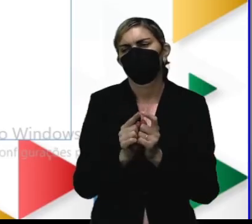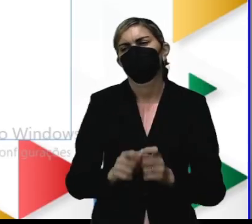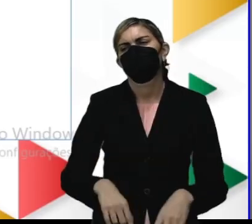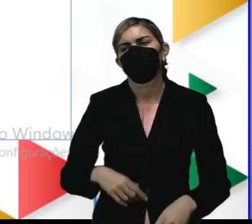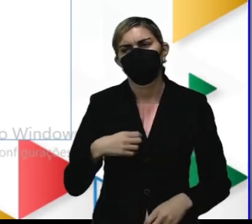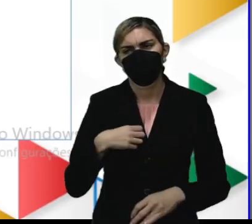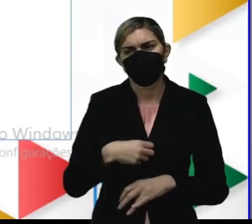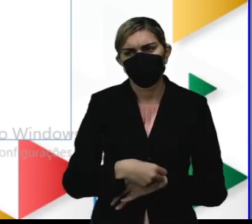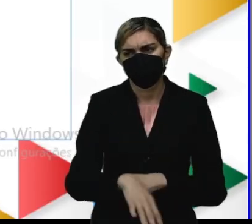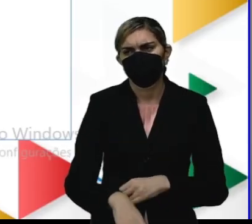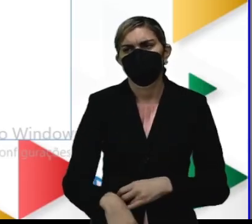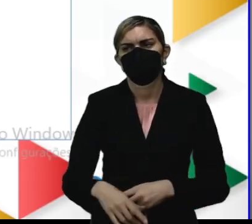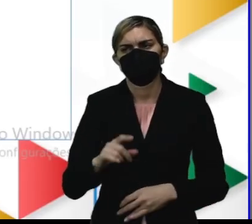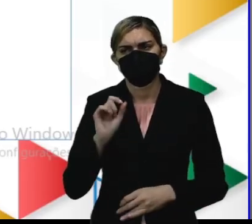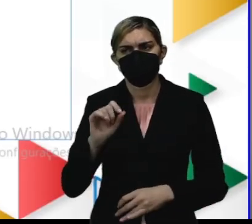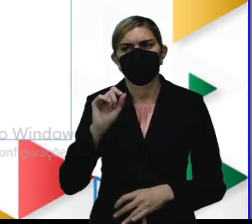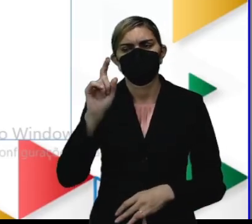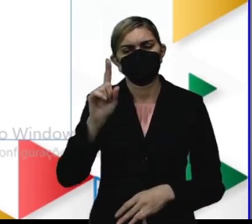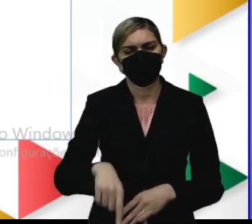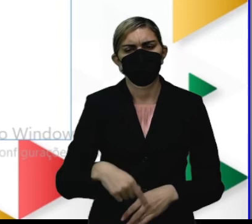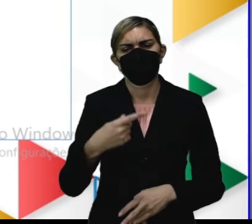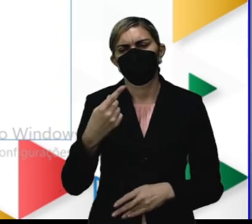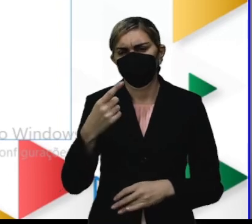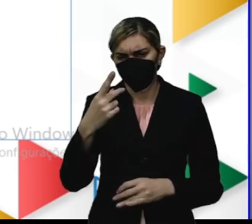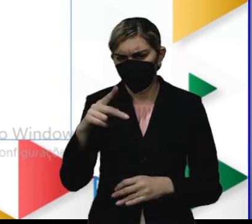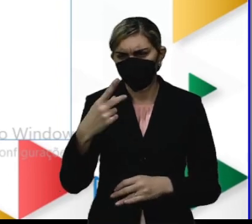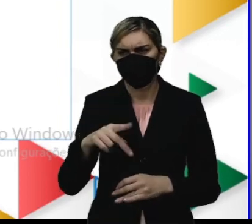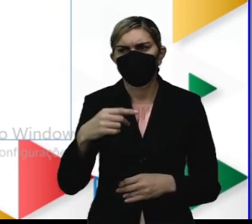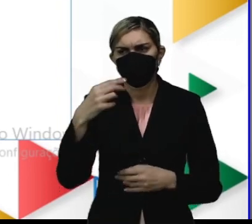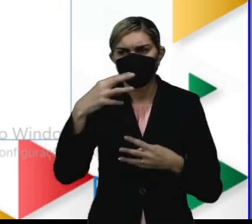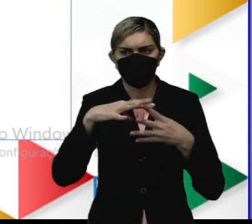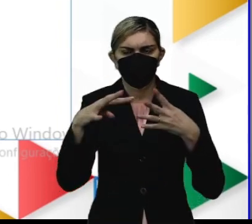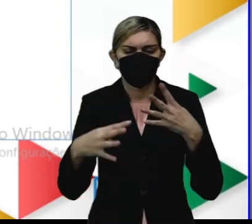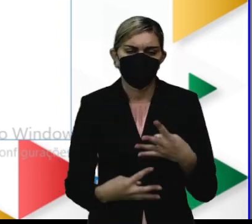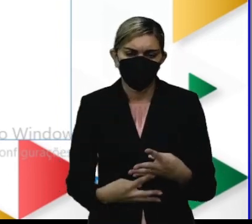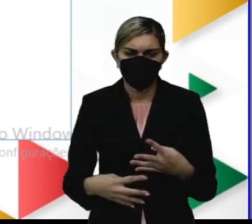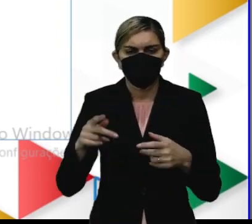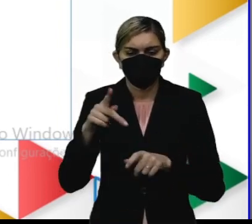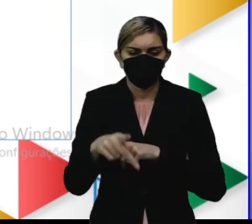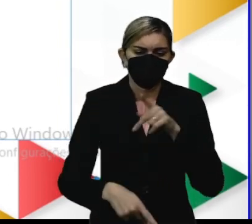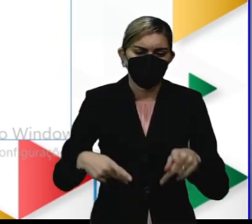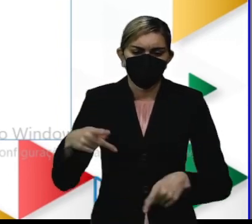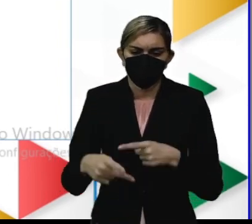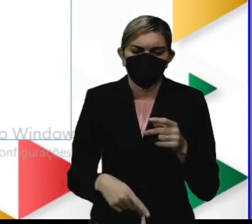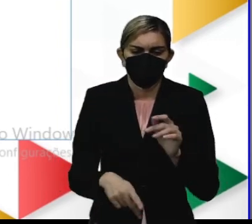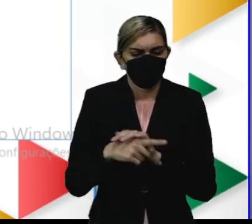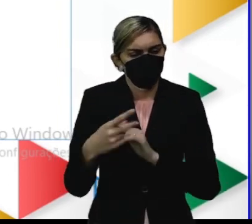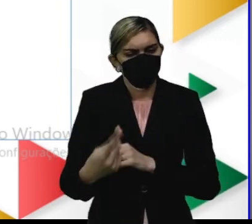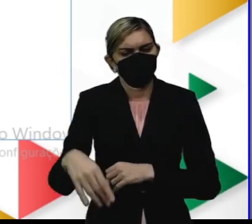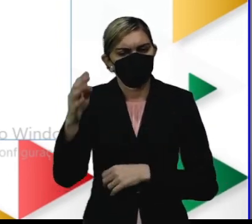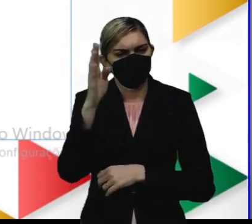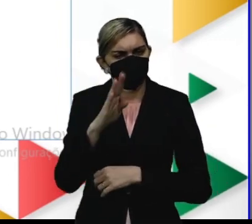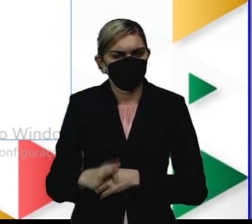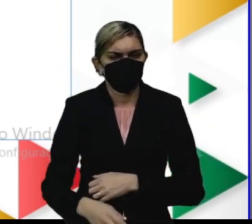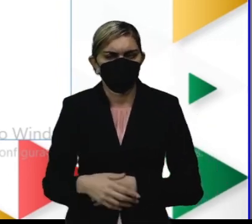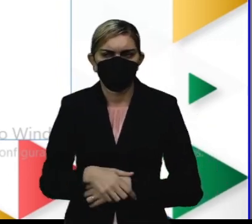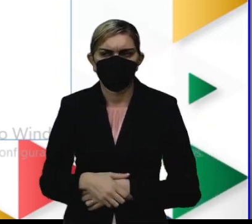meus amores. Quem eram desses aqui, desses quatro povos nativos do